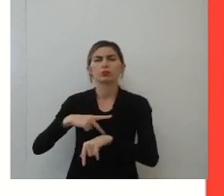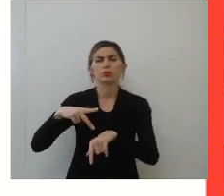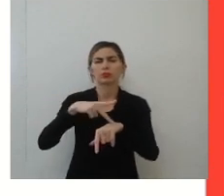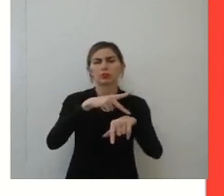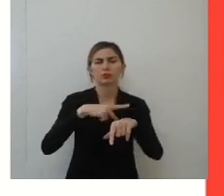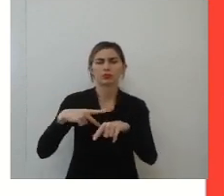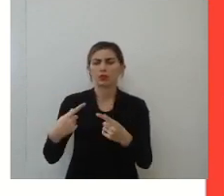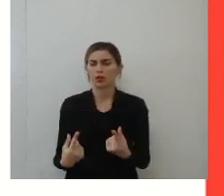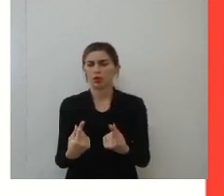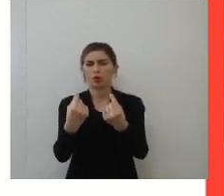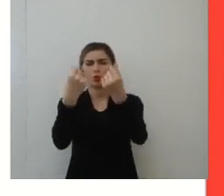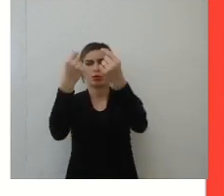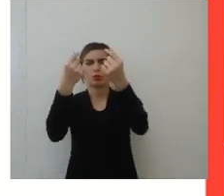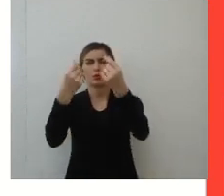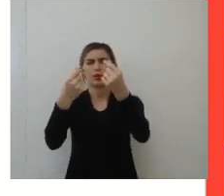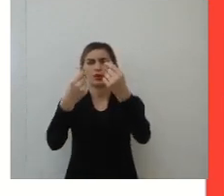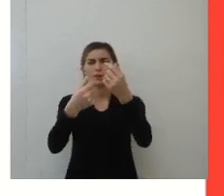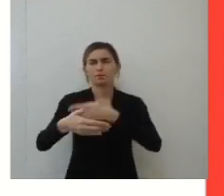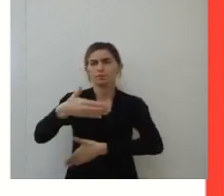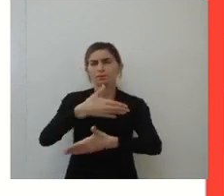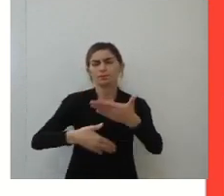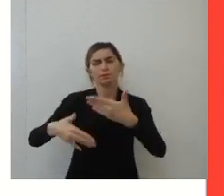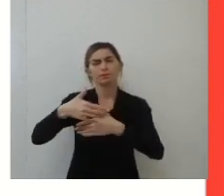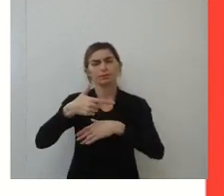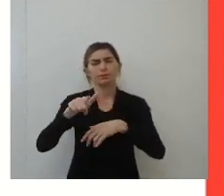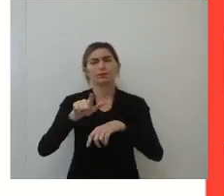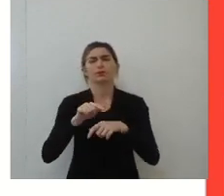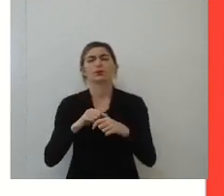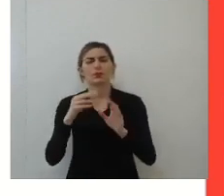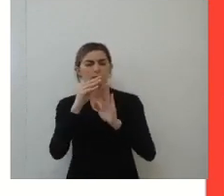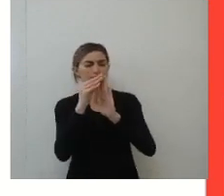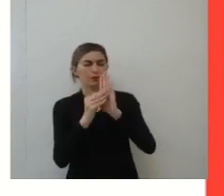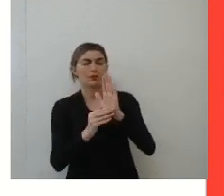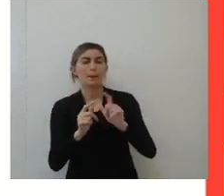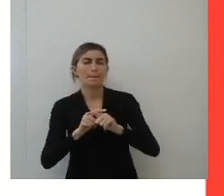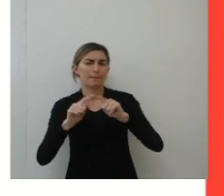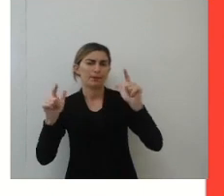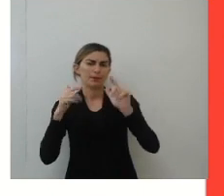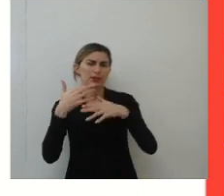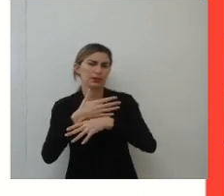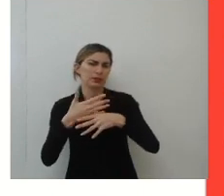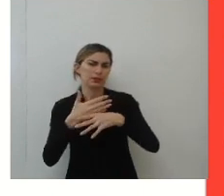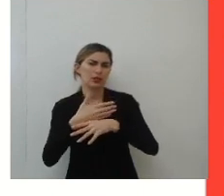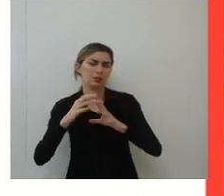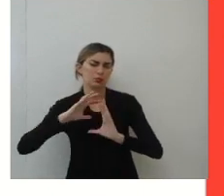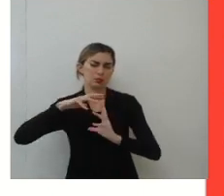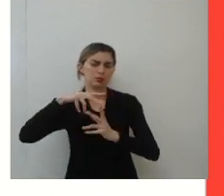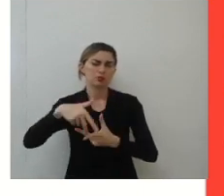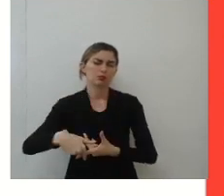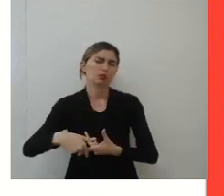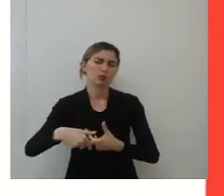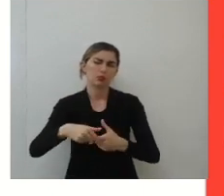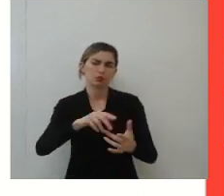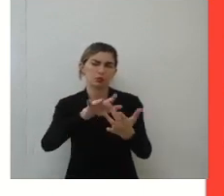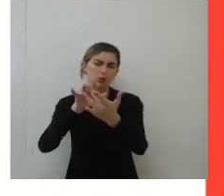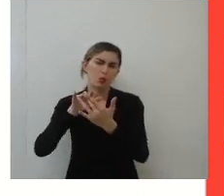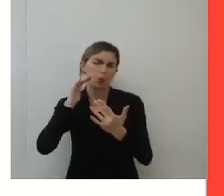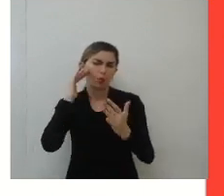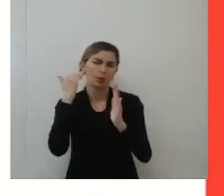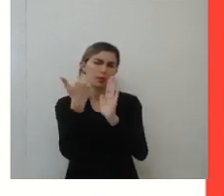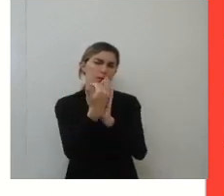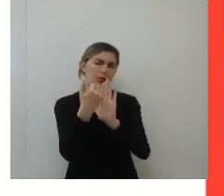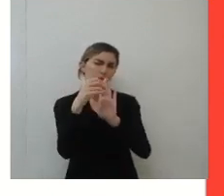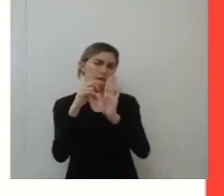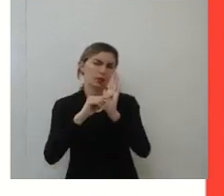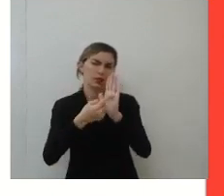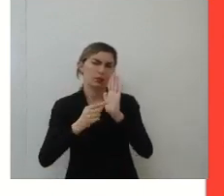dinâmica econômica. A gente tem aqui uma listinha, tá, das maiores cidades globais do mundo que vão estar obedecendo uma série